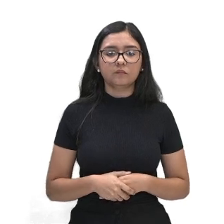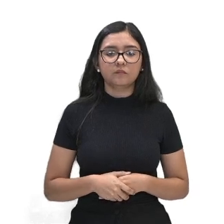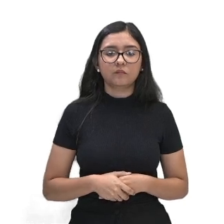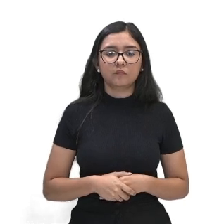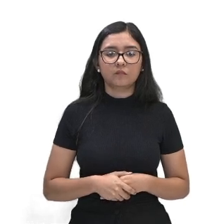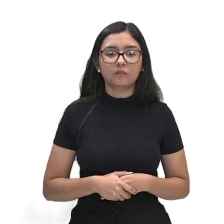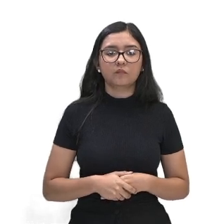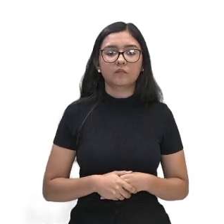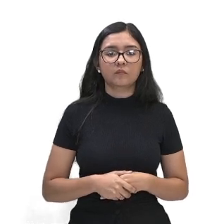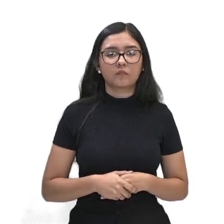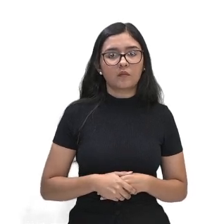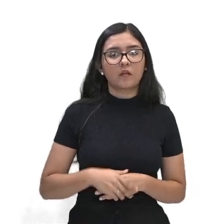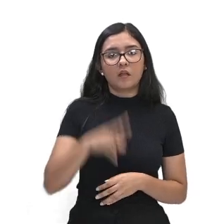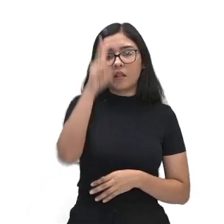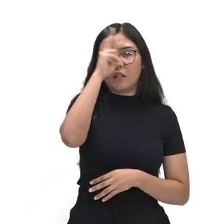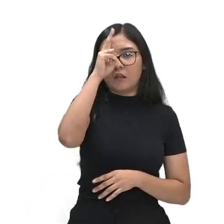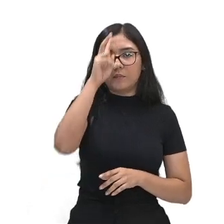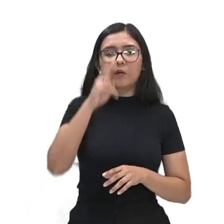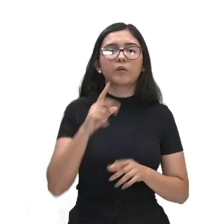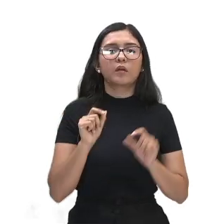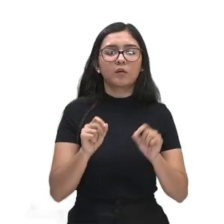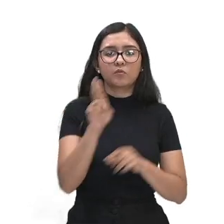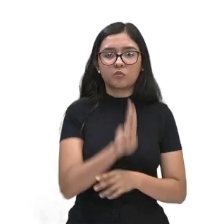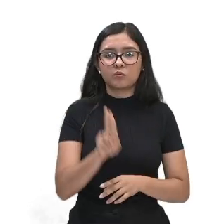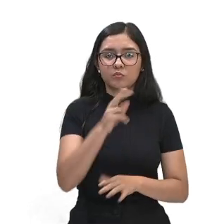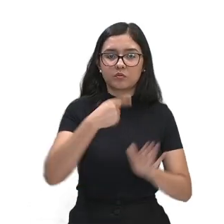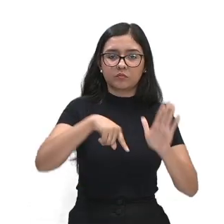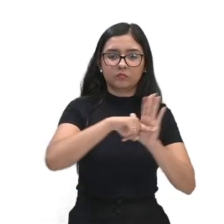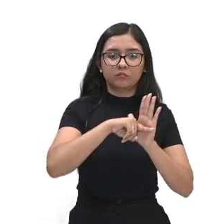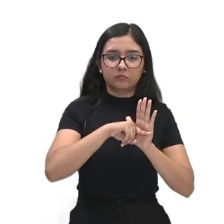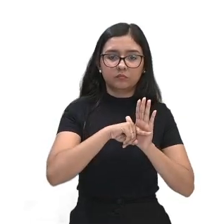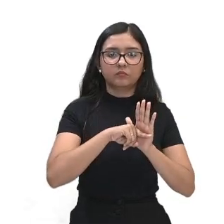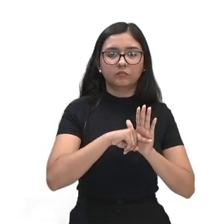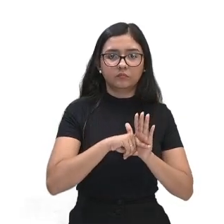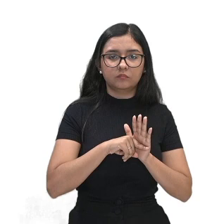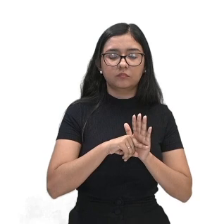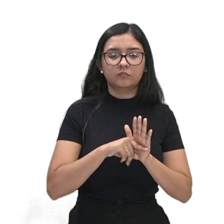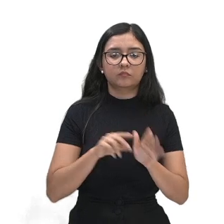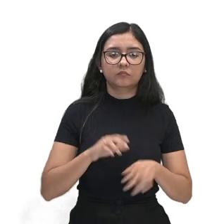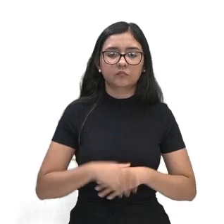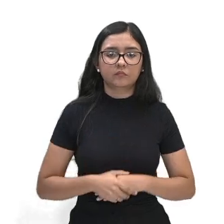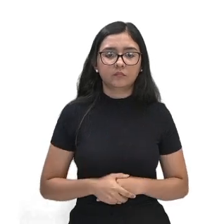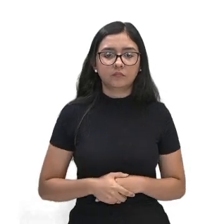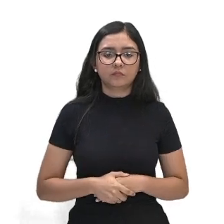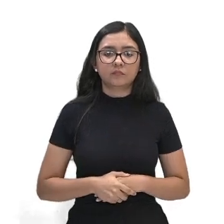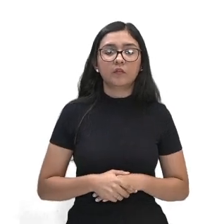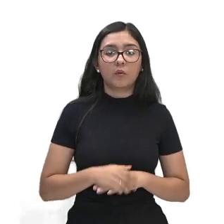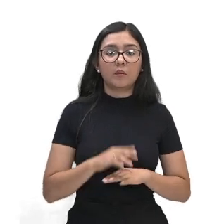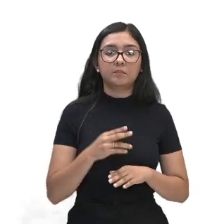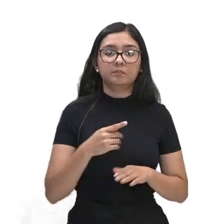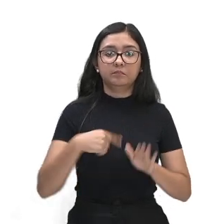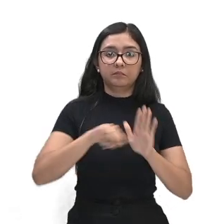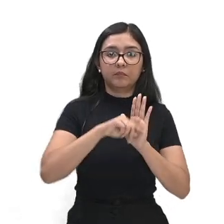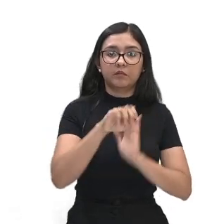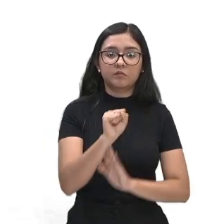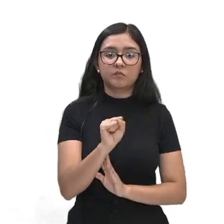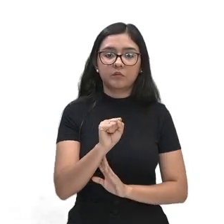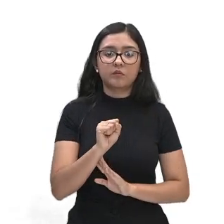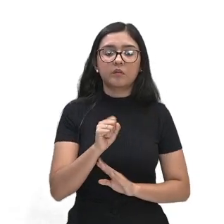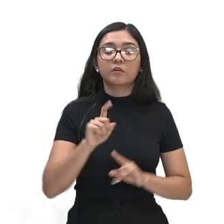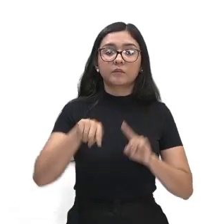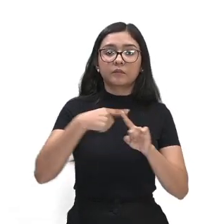Sinal negativo aqui na frente, não esquecer, porque 5 vezes menos 1,6 é menos 8. Vezes